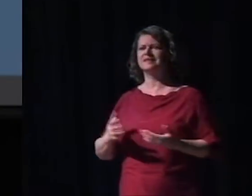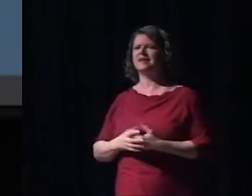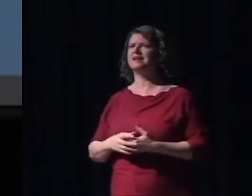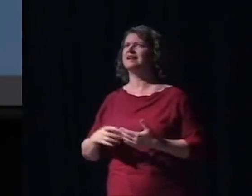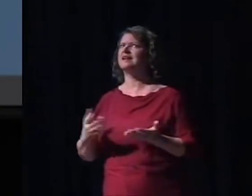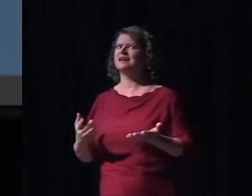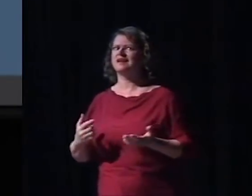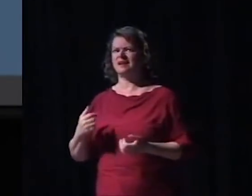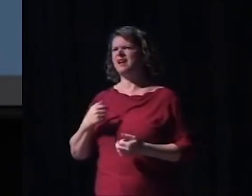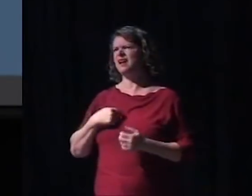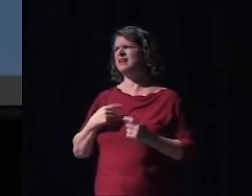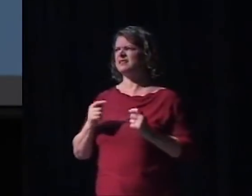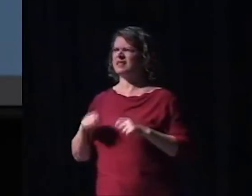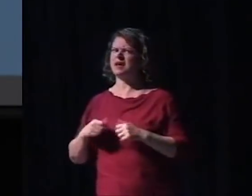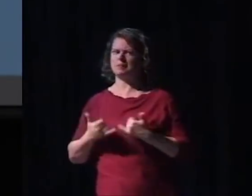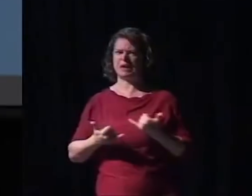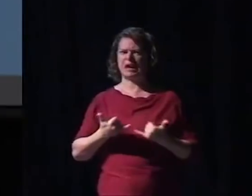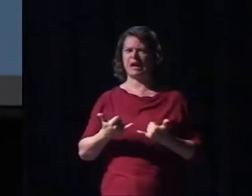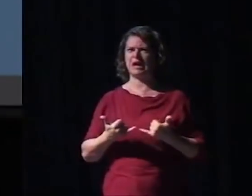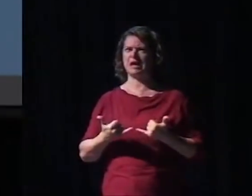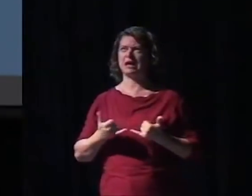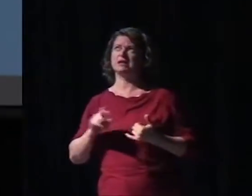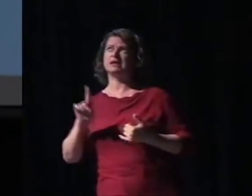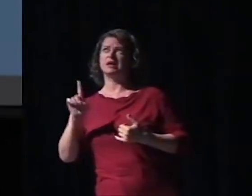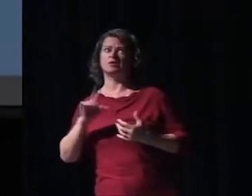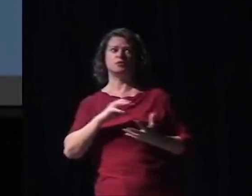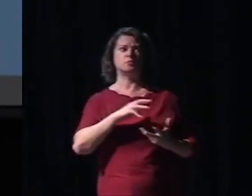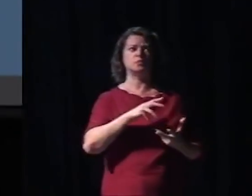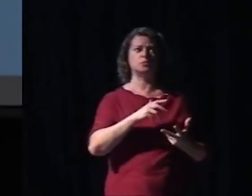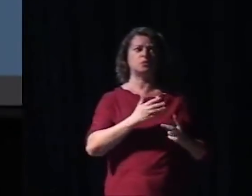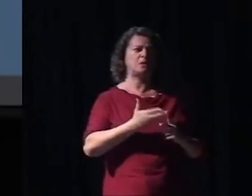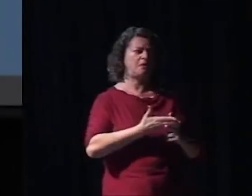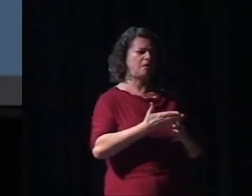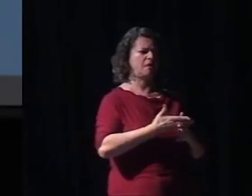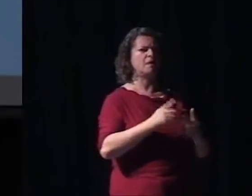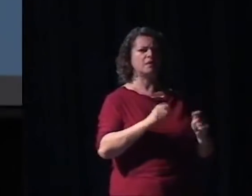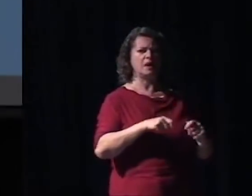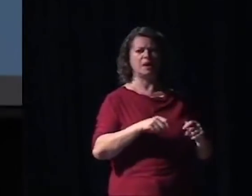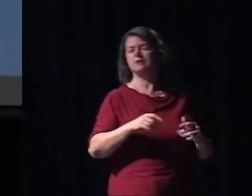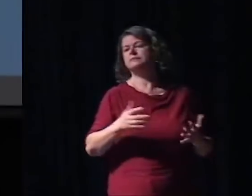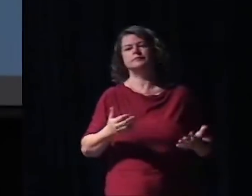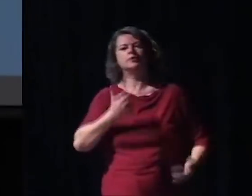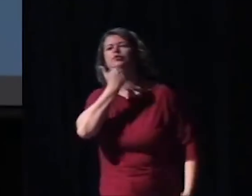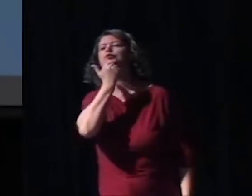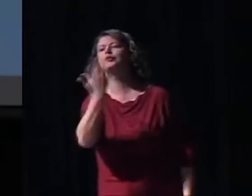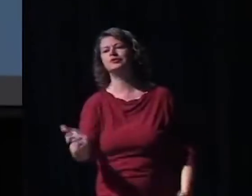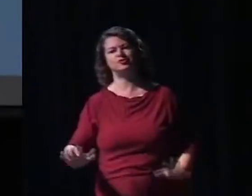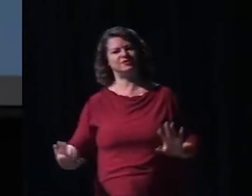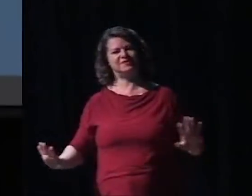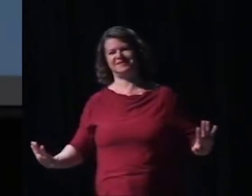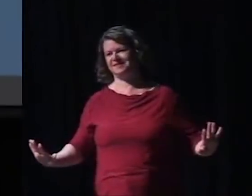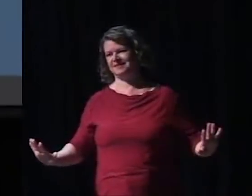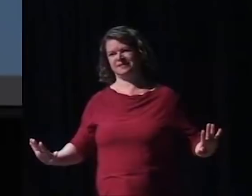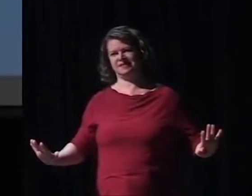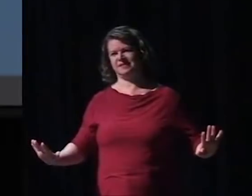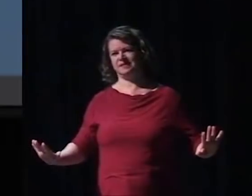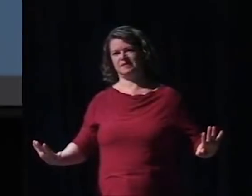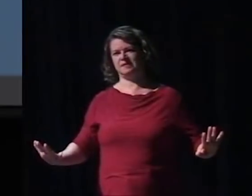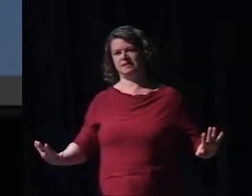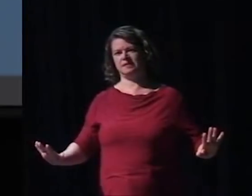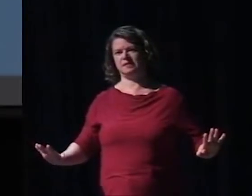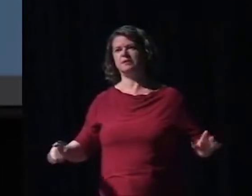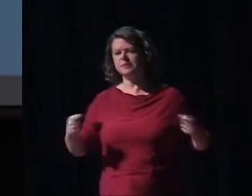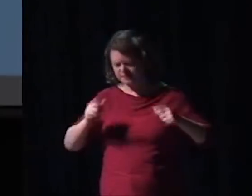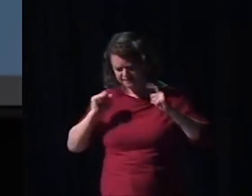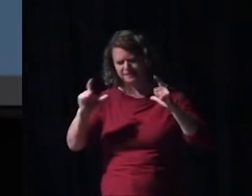pecado, isso não vai funcionar. O Ministério de Famílias vai fazer um casamento coletivo, para quê?